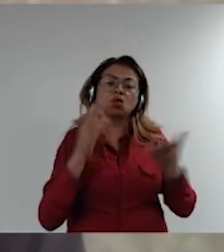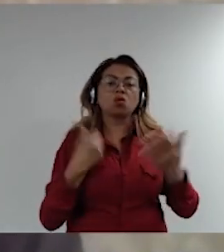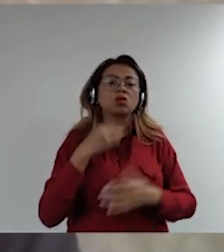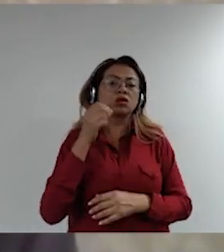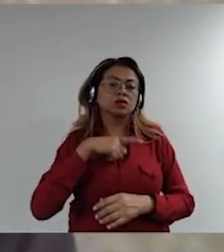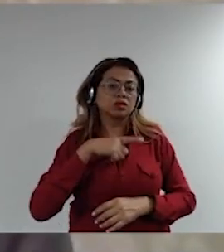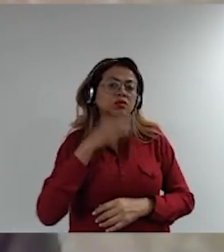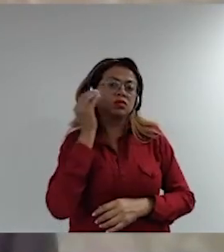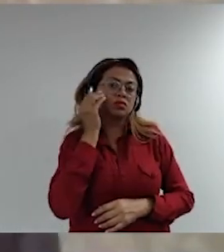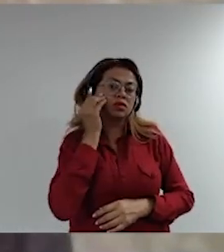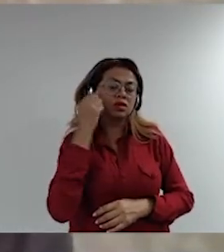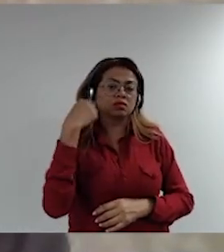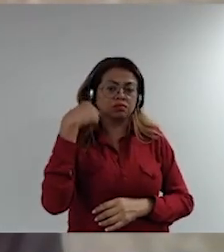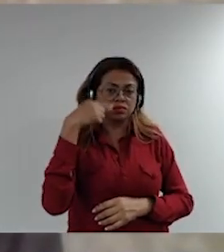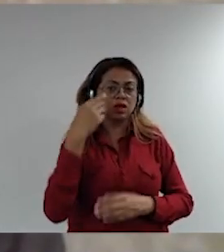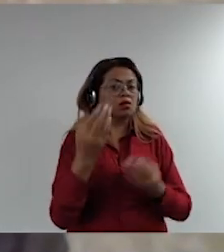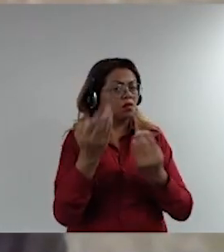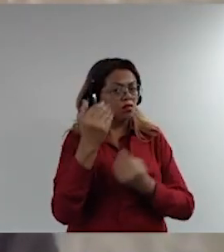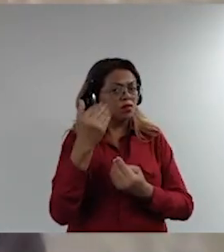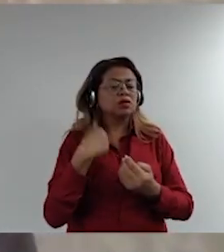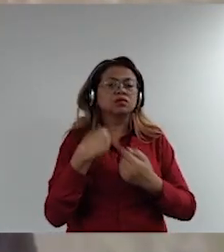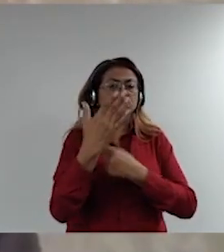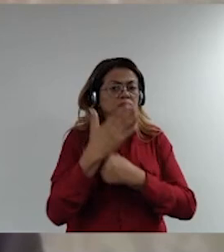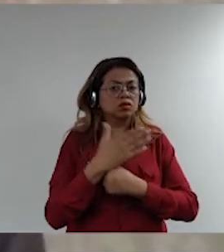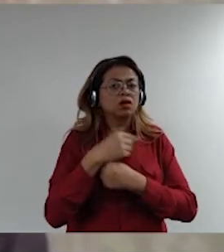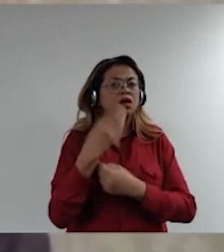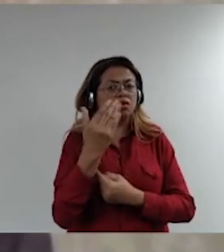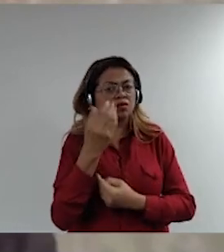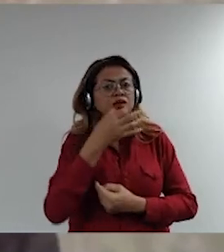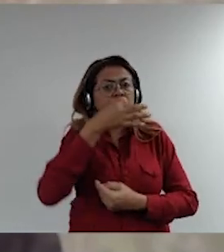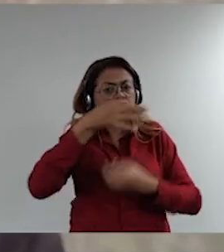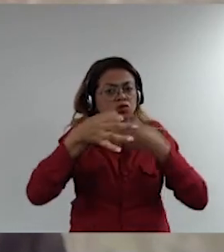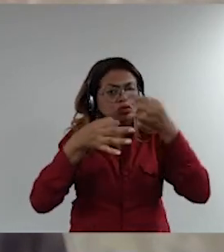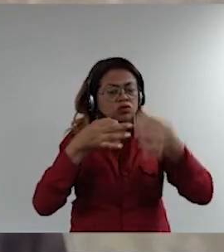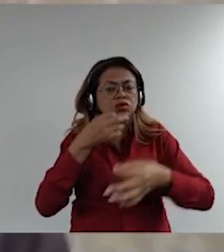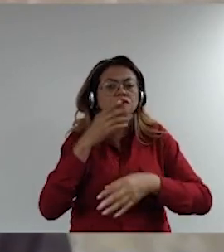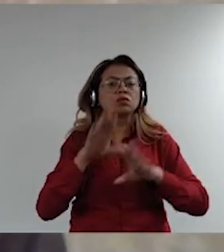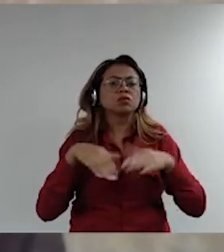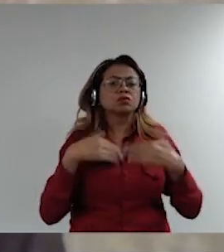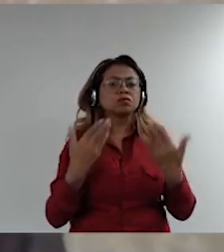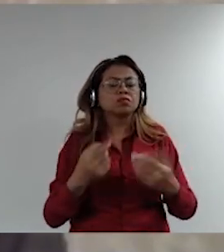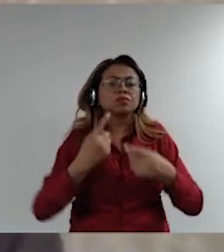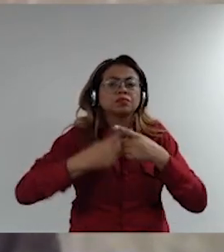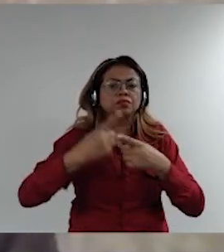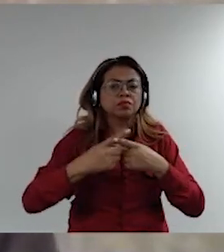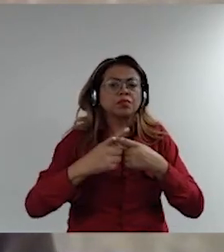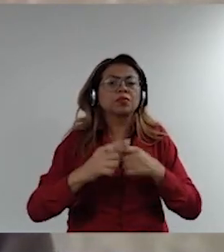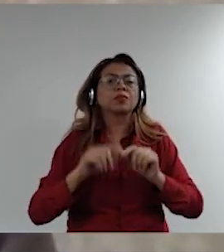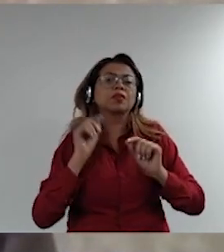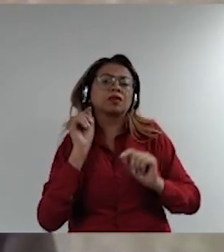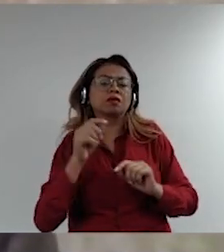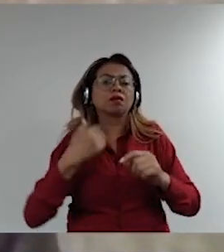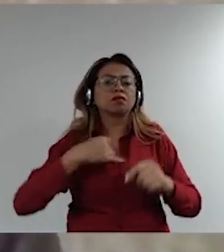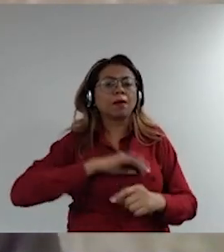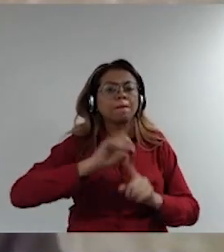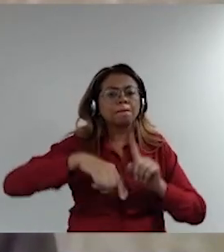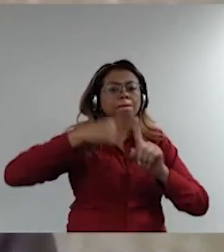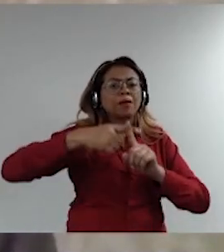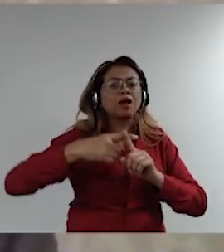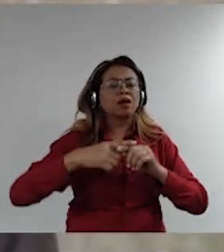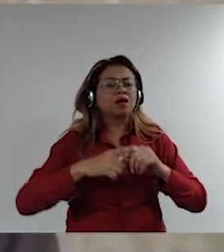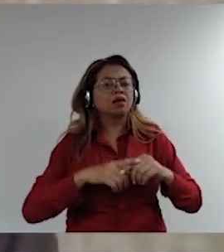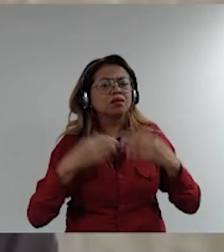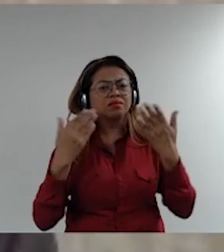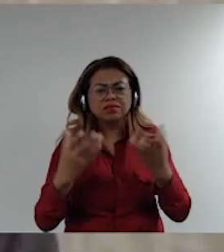na advocacia, venha nos ajudar, venha trazer sugestões, não é? Porque agora, mais do que nunca,